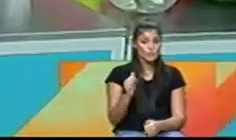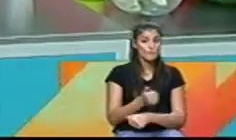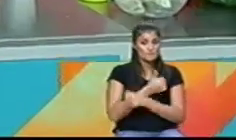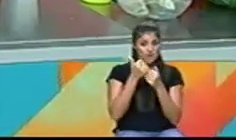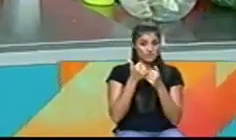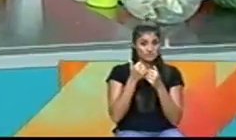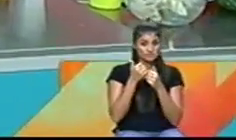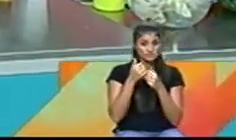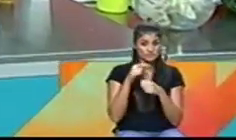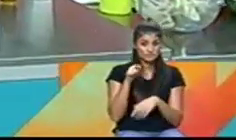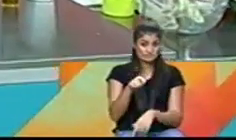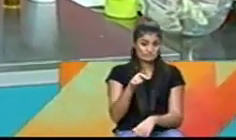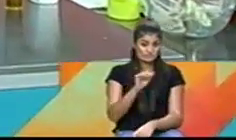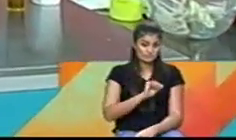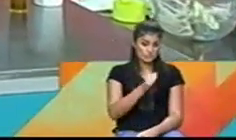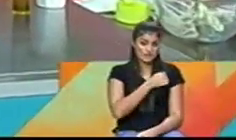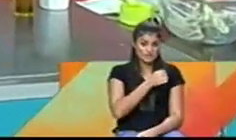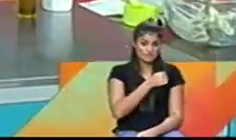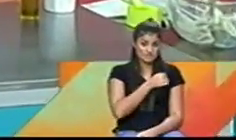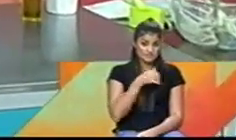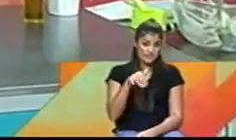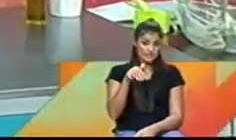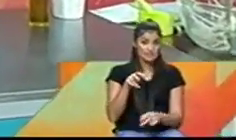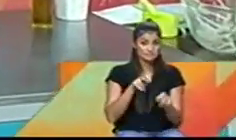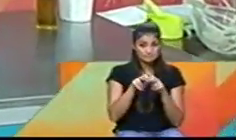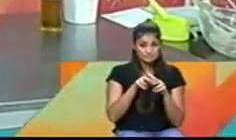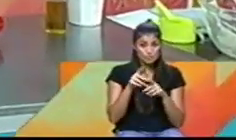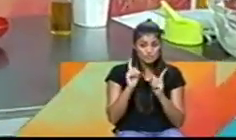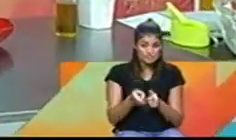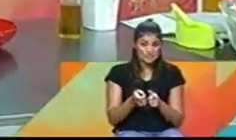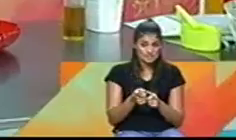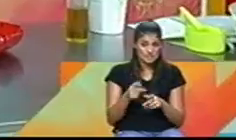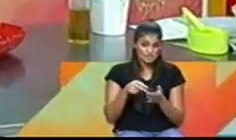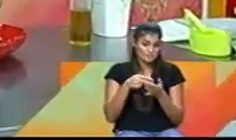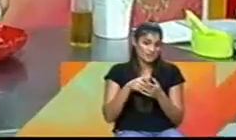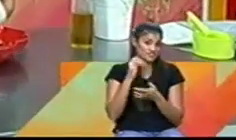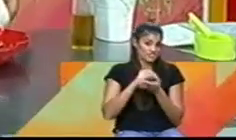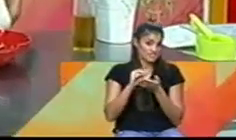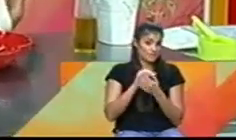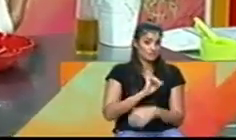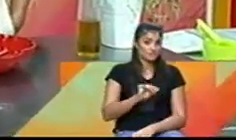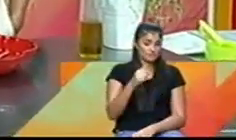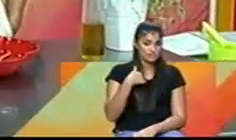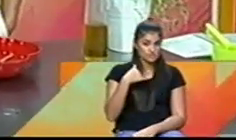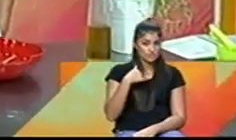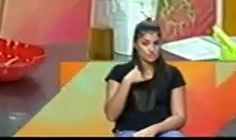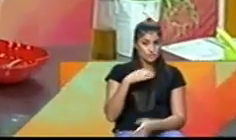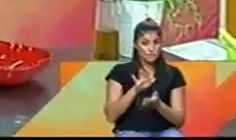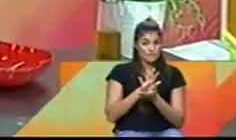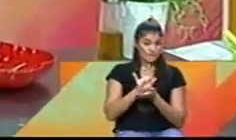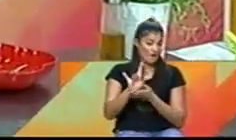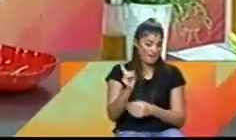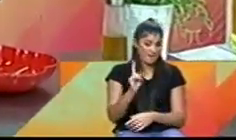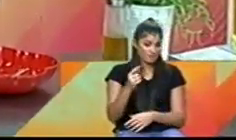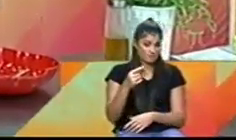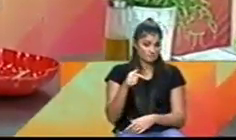se faz em sua casa. A competição está quase a começar, aguardamos então a sua inscrição e eu aposto que não vai querer ficar de fora. Saiba